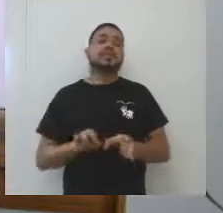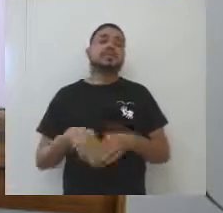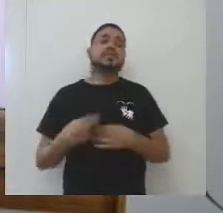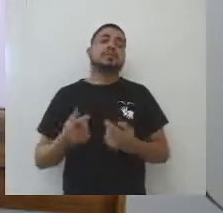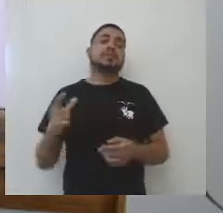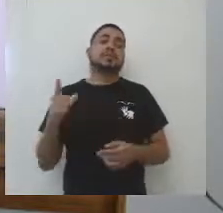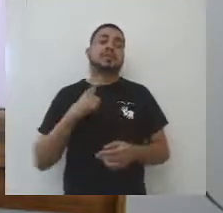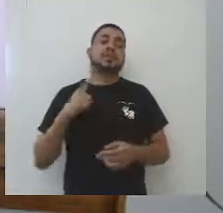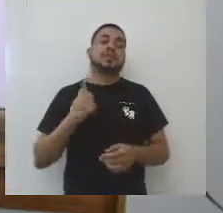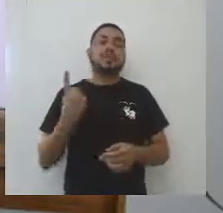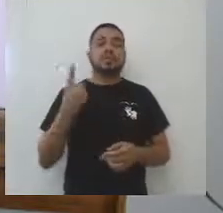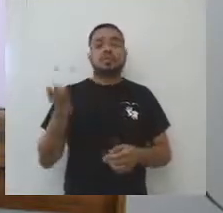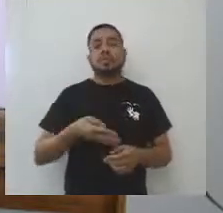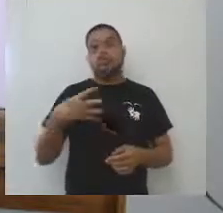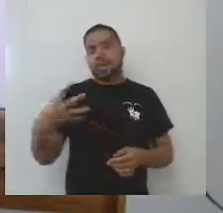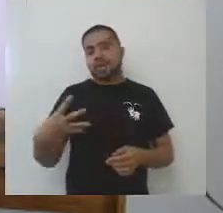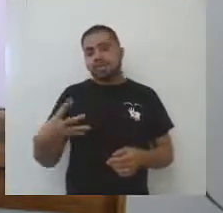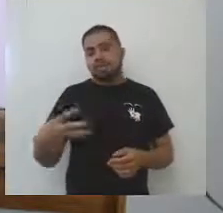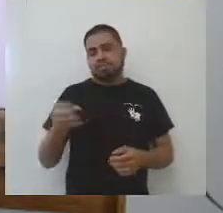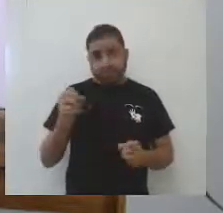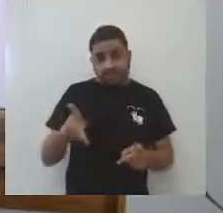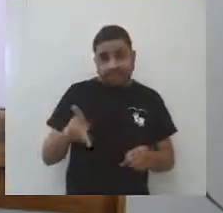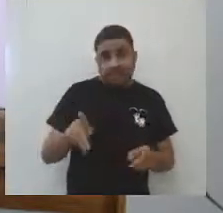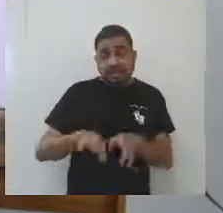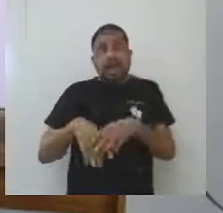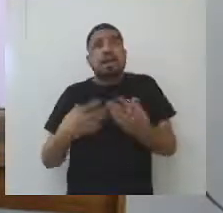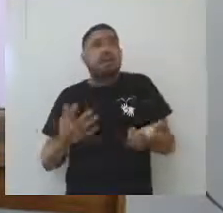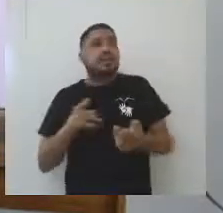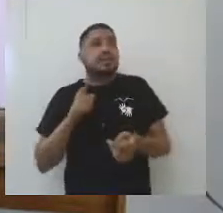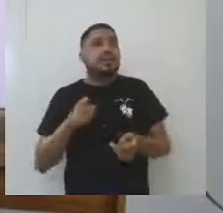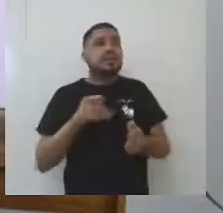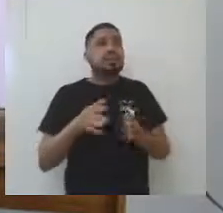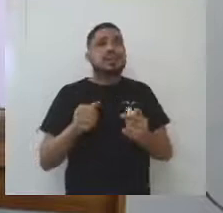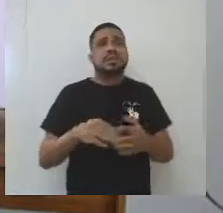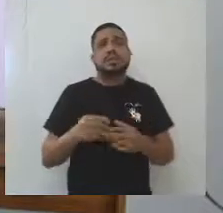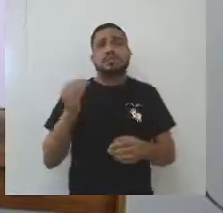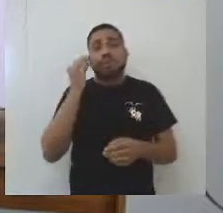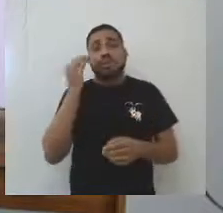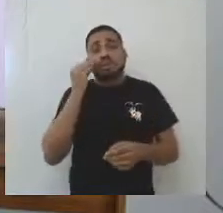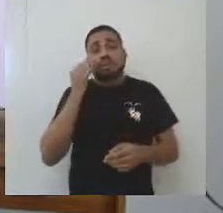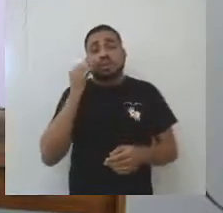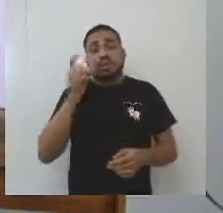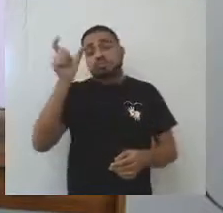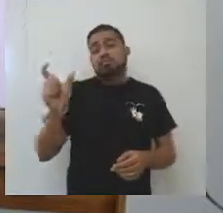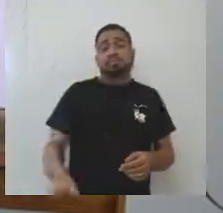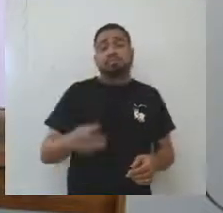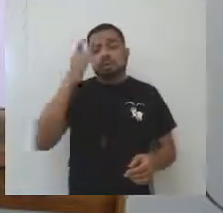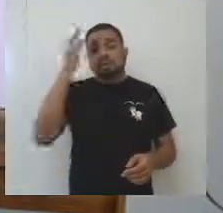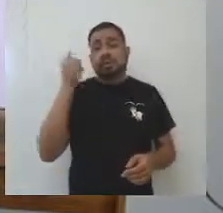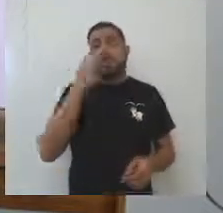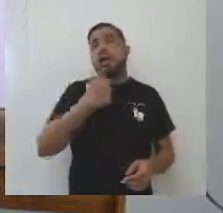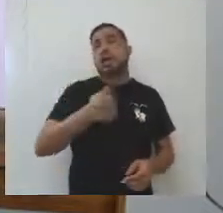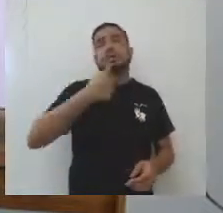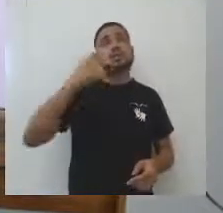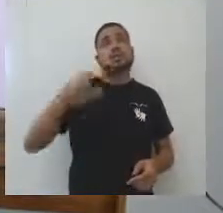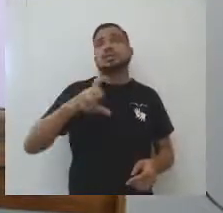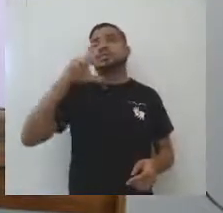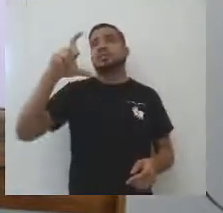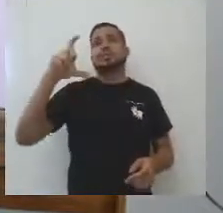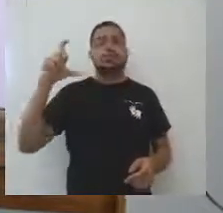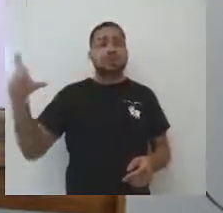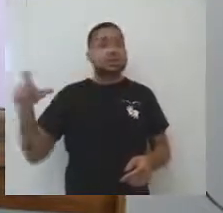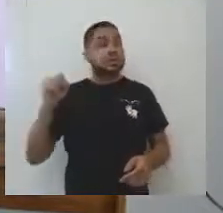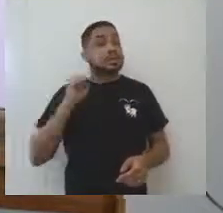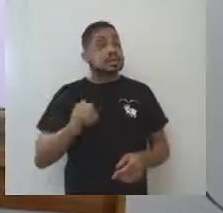ter aqui 1/4, beleza? Aí tu pode dizer assim, e se ele pedisse a possibilidade do cara ser azão, azão? Se tu